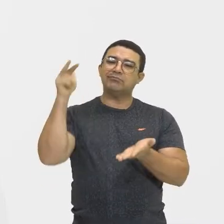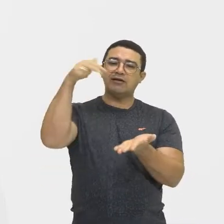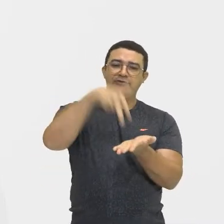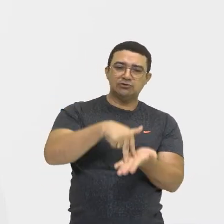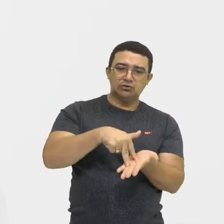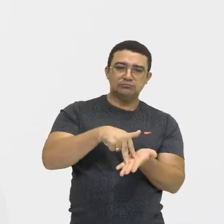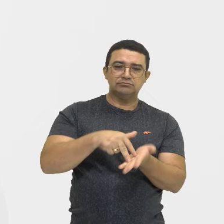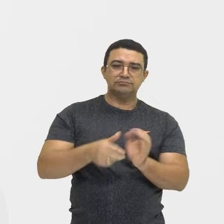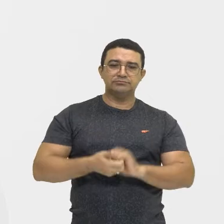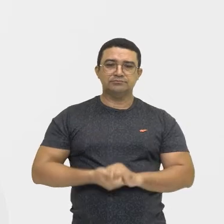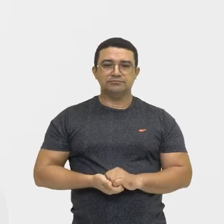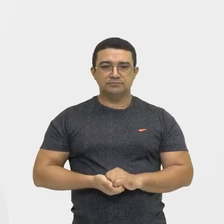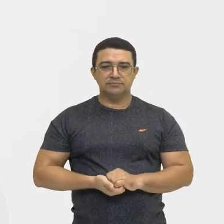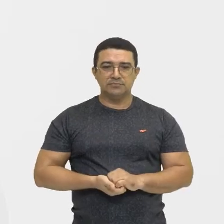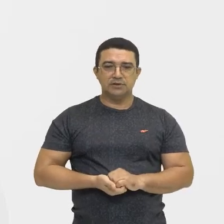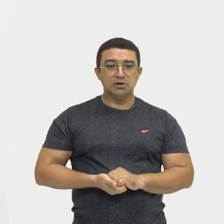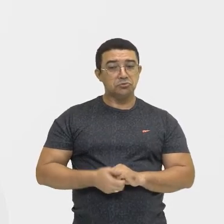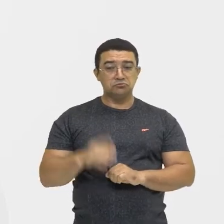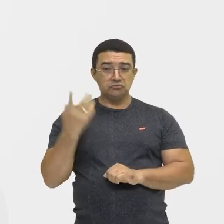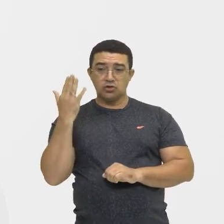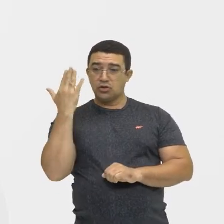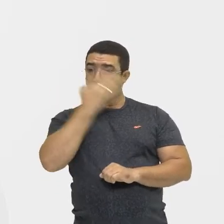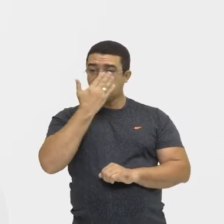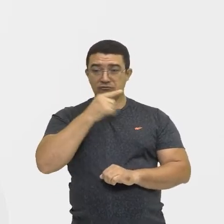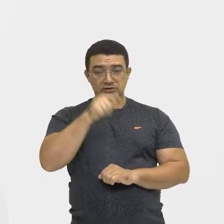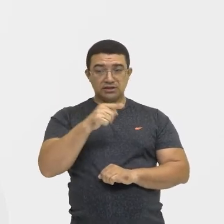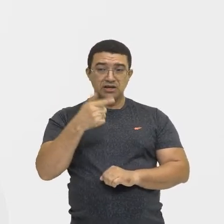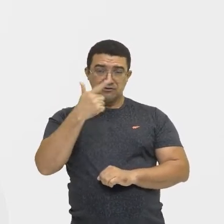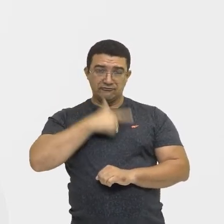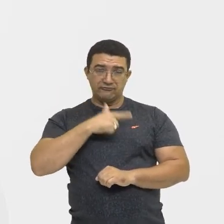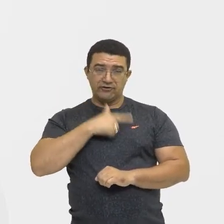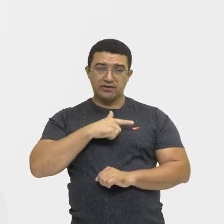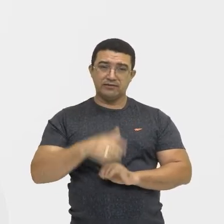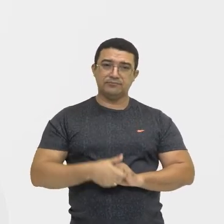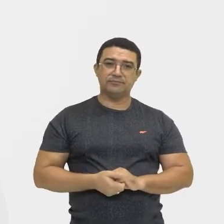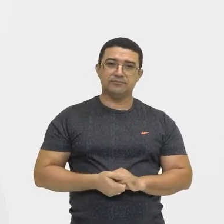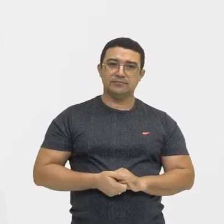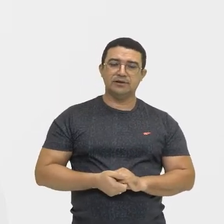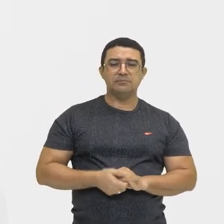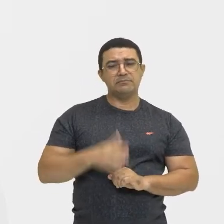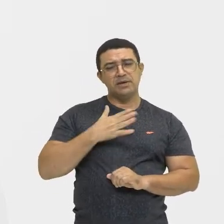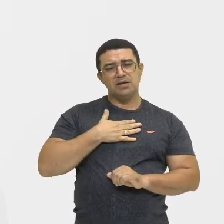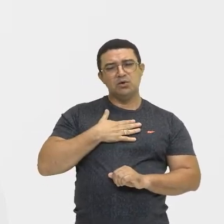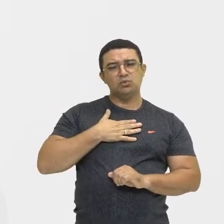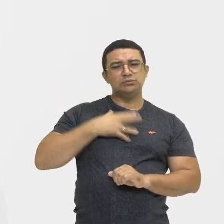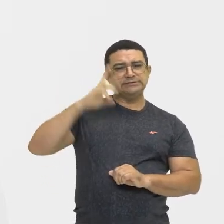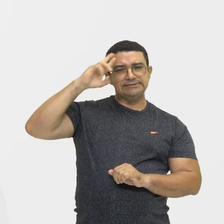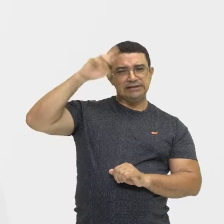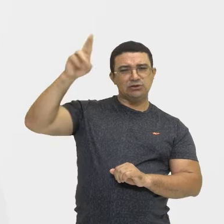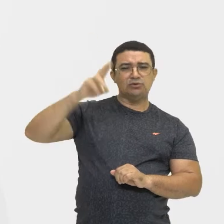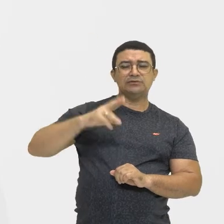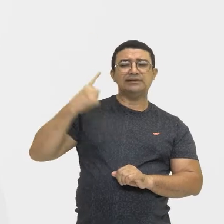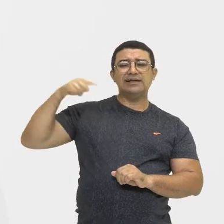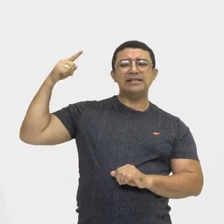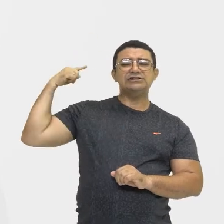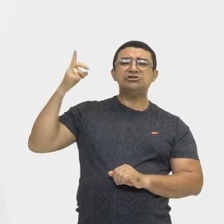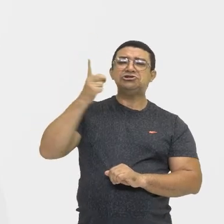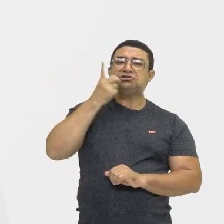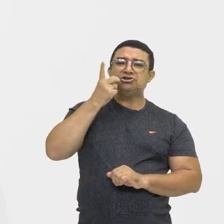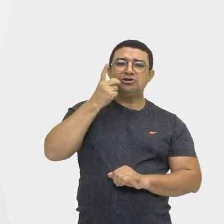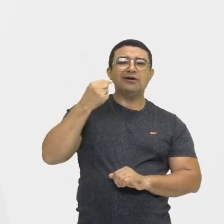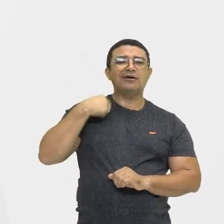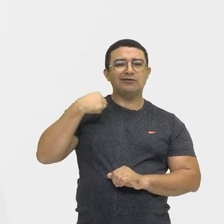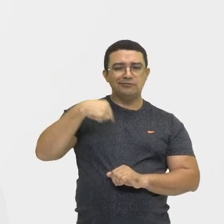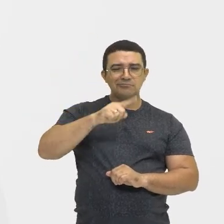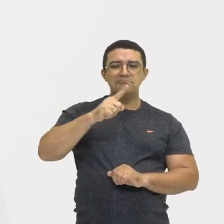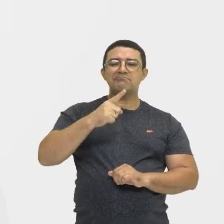nem tom não vos vi feia. E, minha senhor, desde aquele dia, ai, me foi